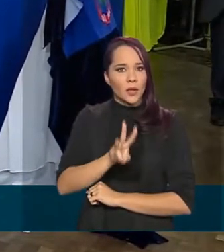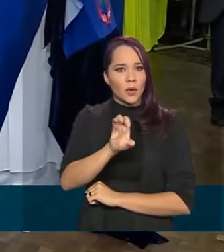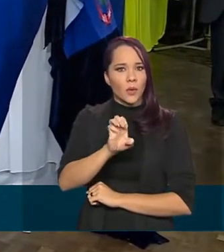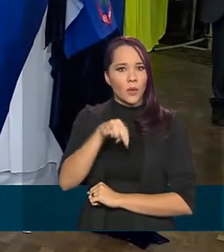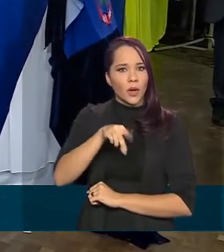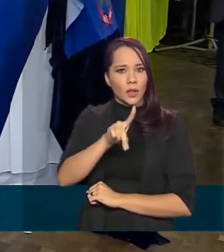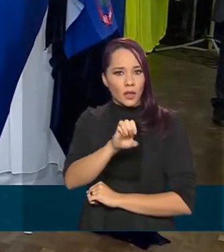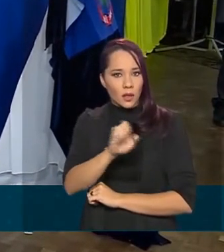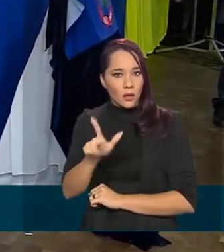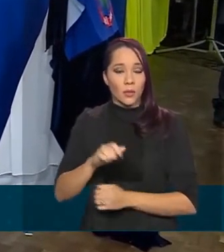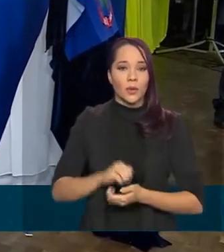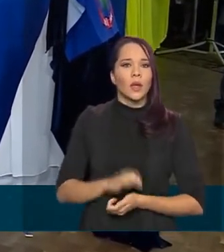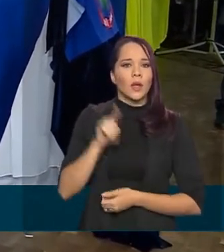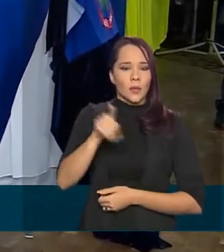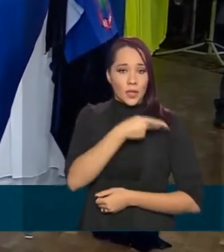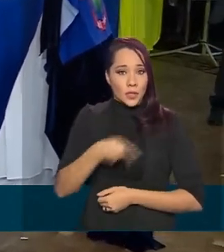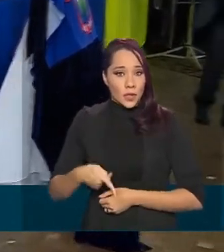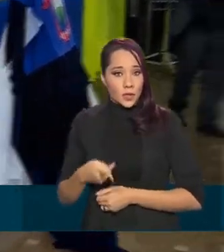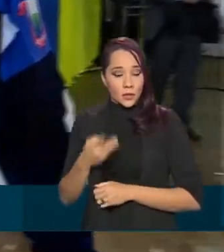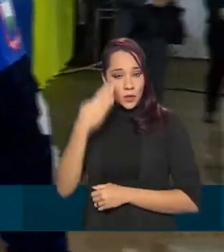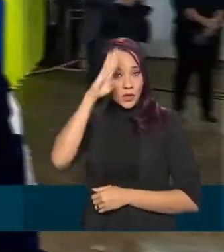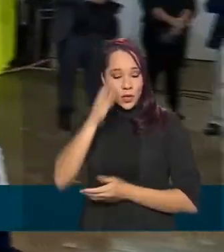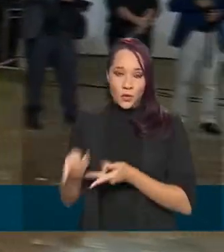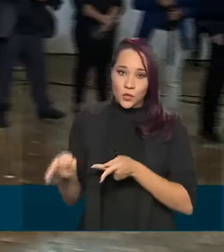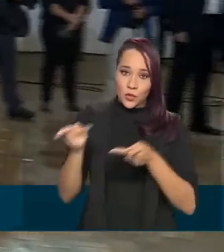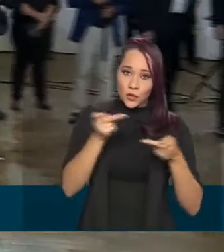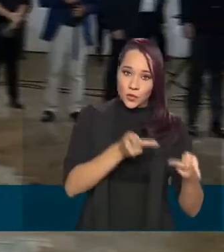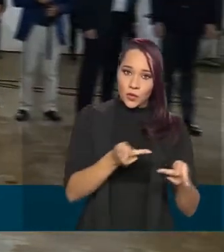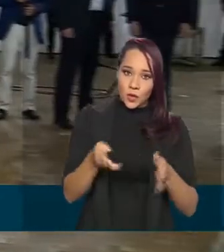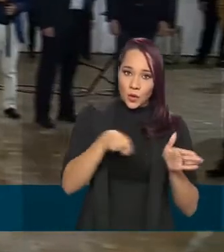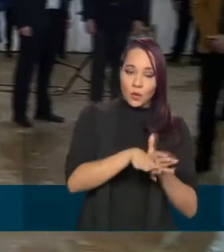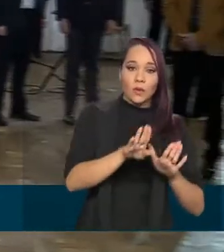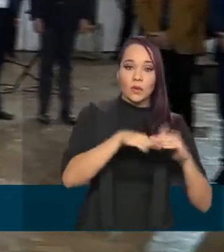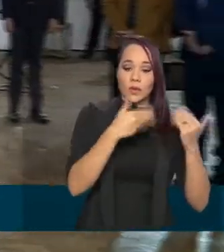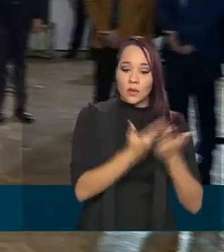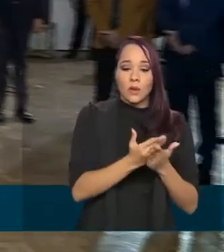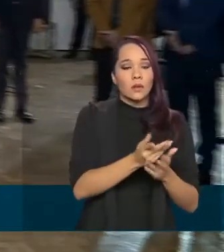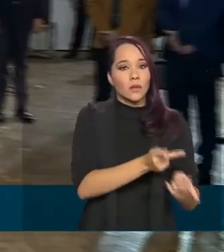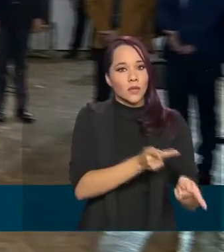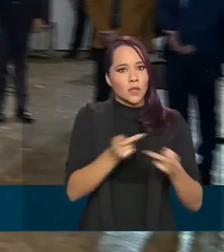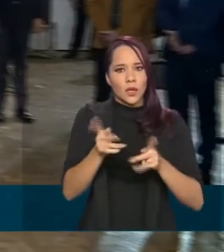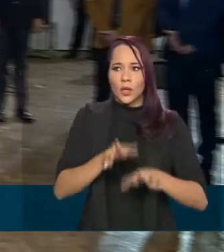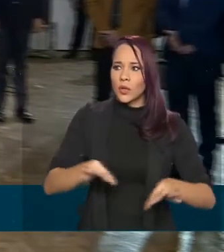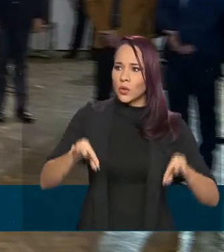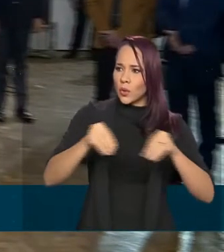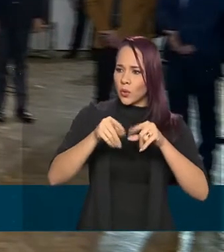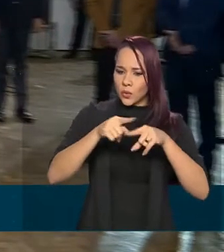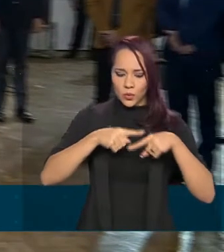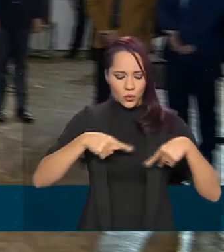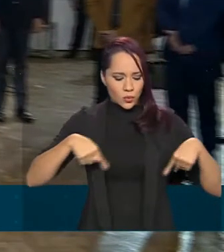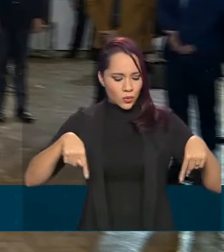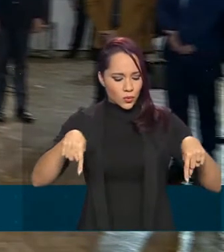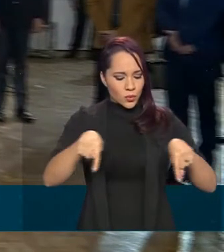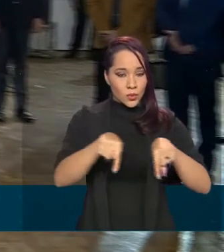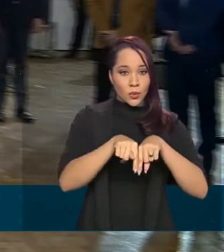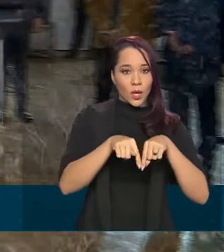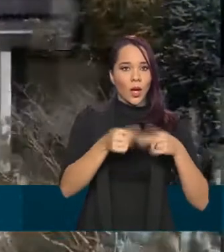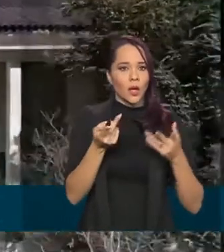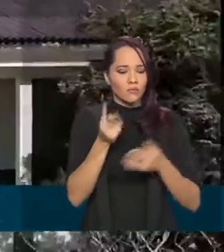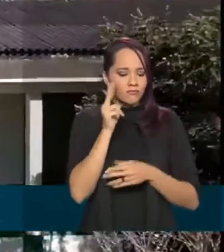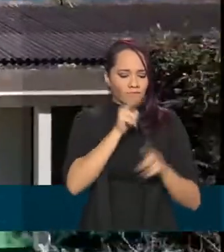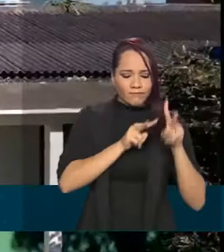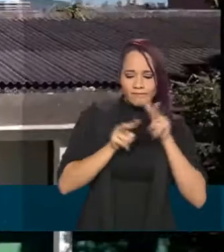O presidente Jair Bolsonaro chegou agora há pouco a essa escola, onde está visitando todo o espaço e também